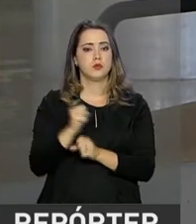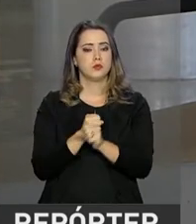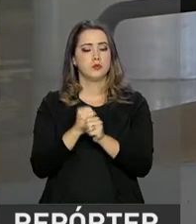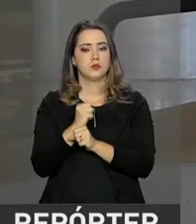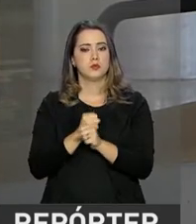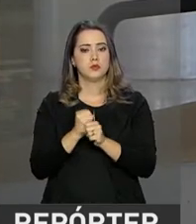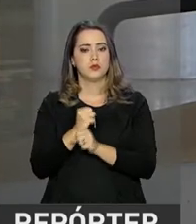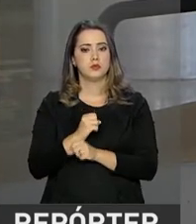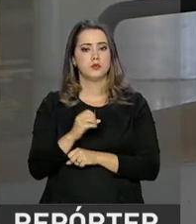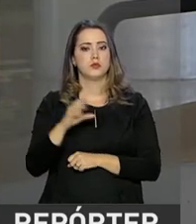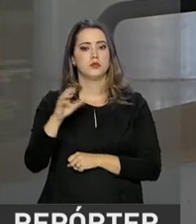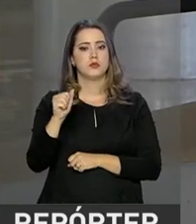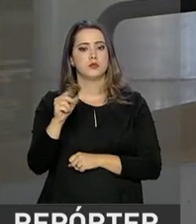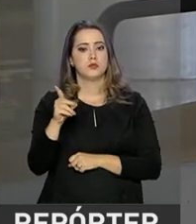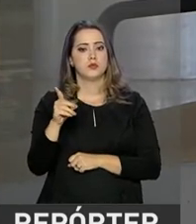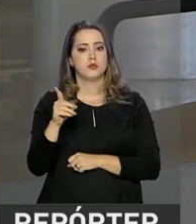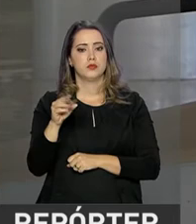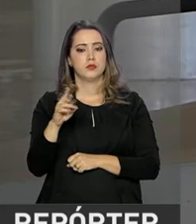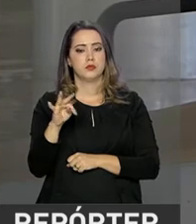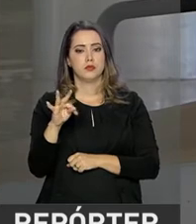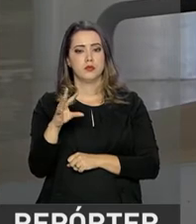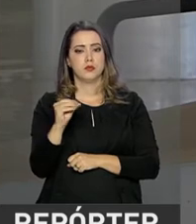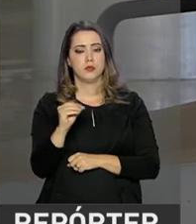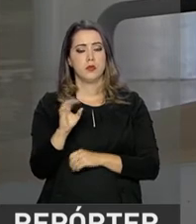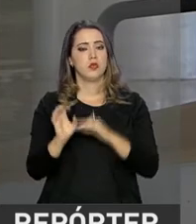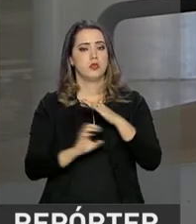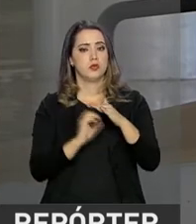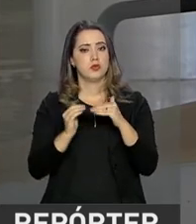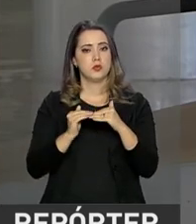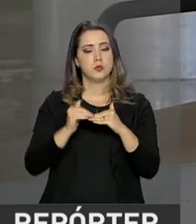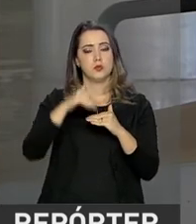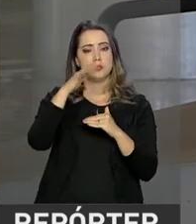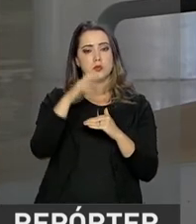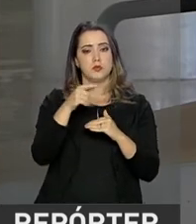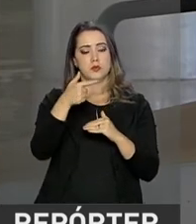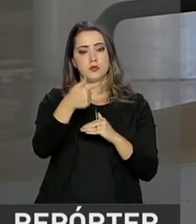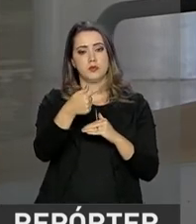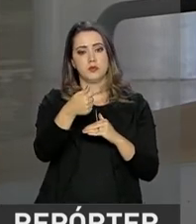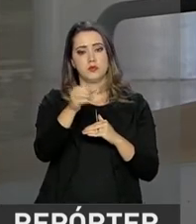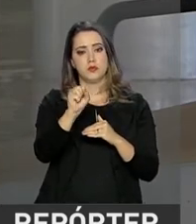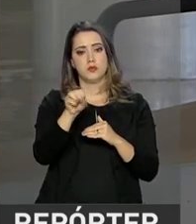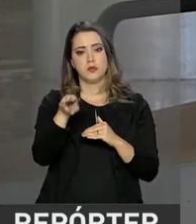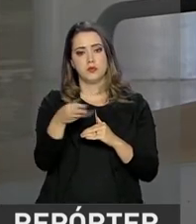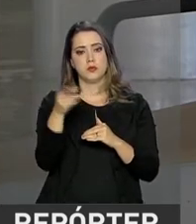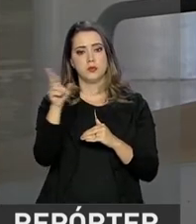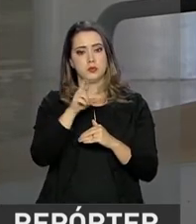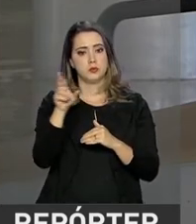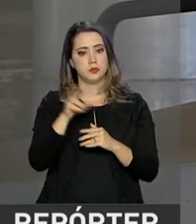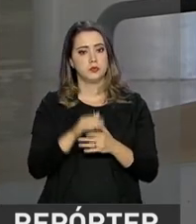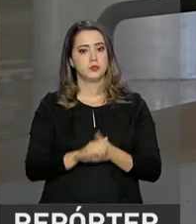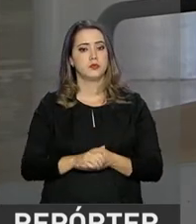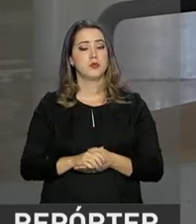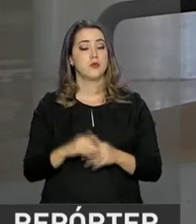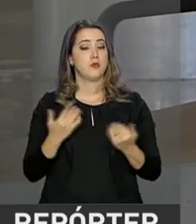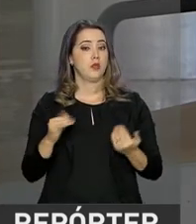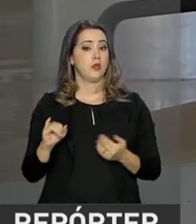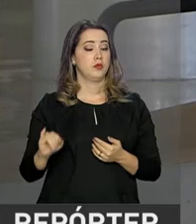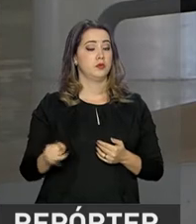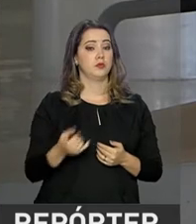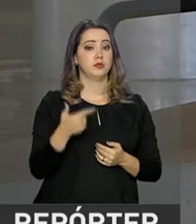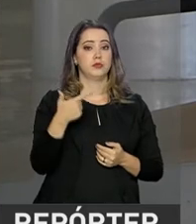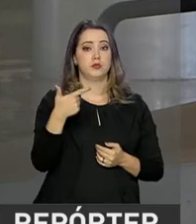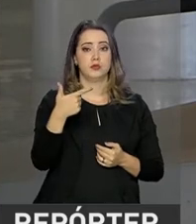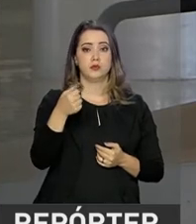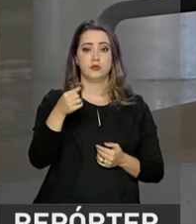com o cadastro de empresas com faturamento anual superior a 78 milhões de reais em janeiro de